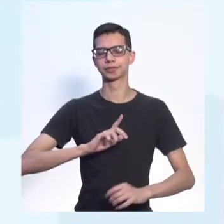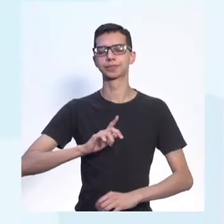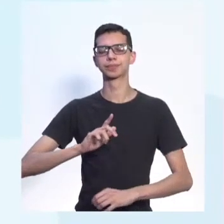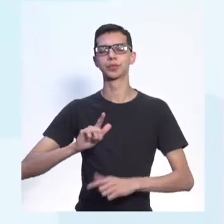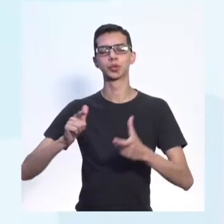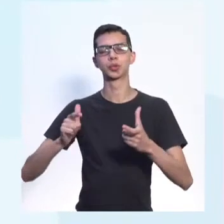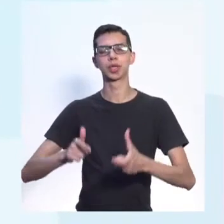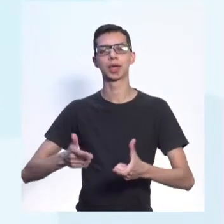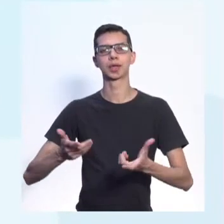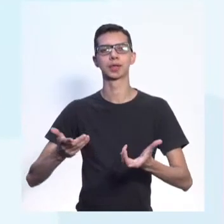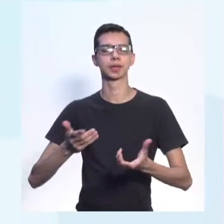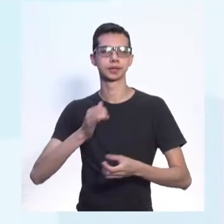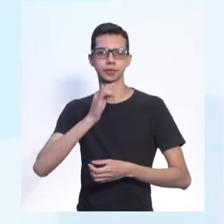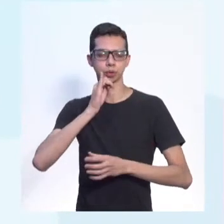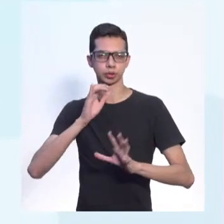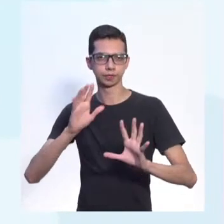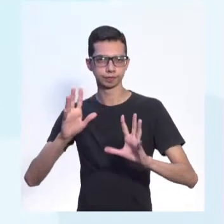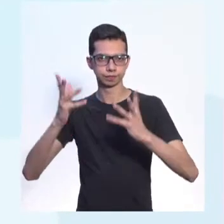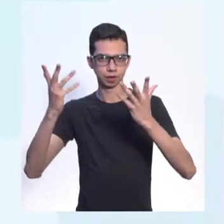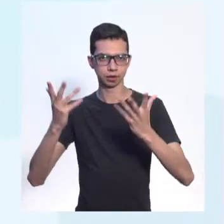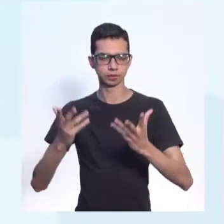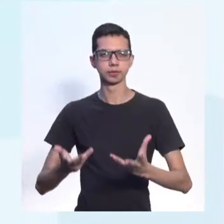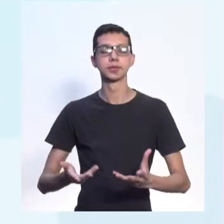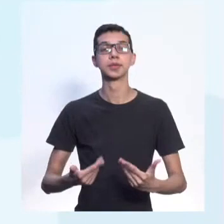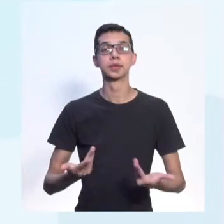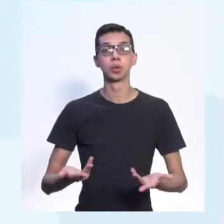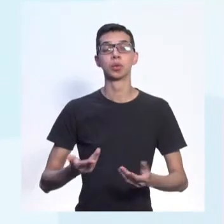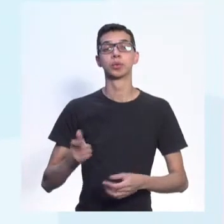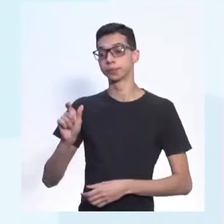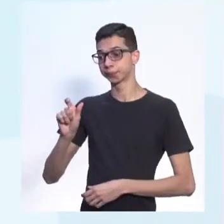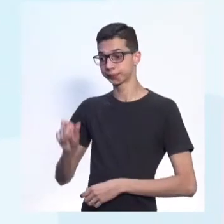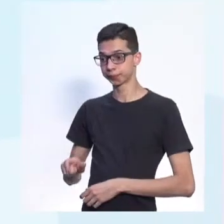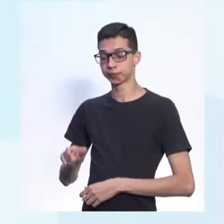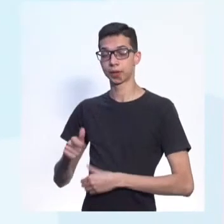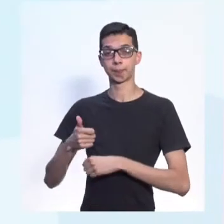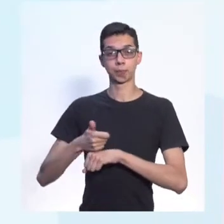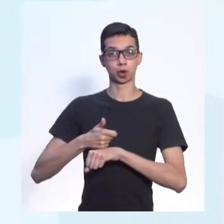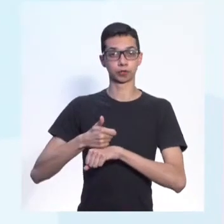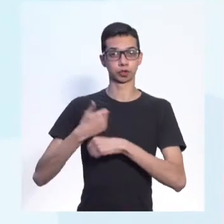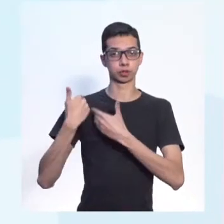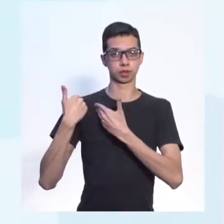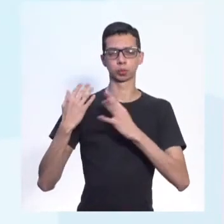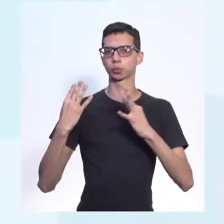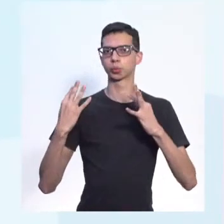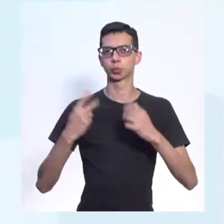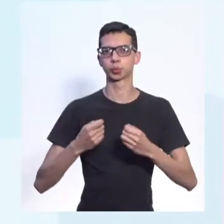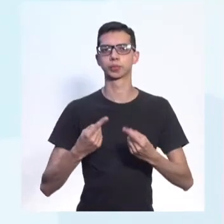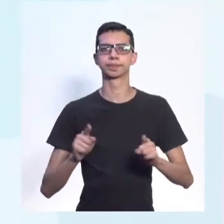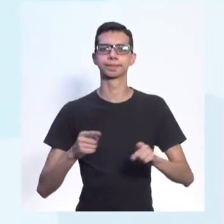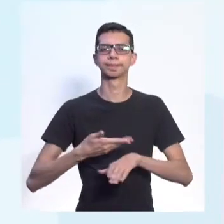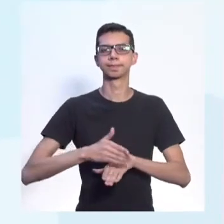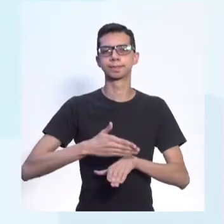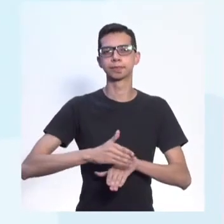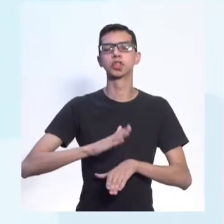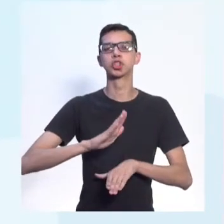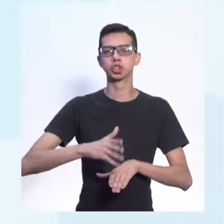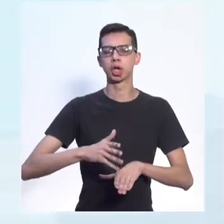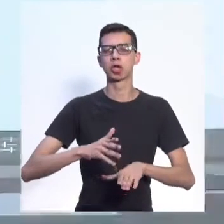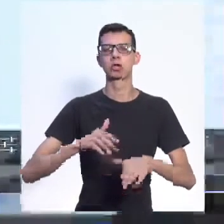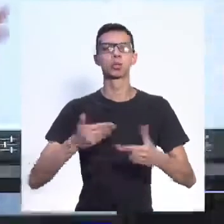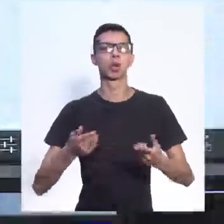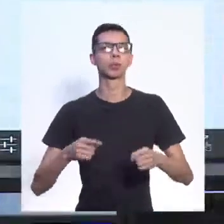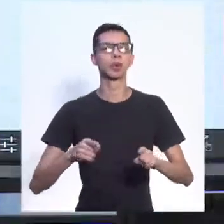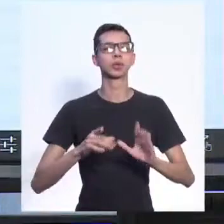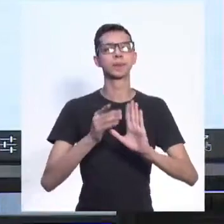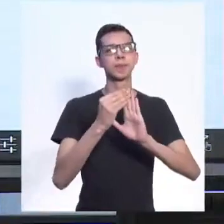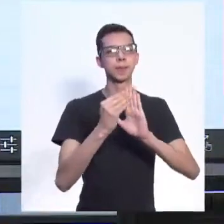seja, esse profissional ele responde pela organização e pela condução dos ensaios do conjunto. Ou seja, o conjunto já foi escolhido, o espetáculo